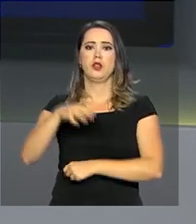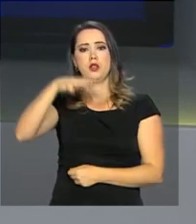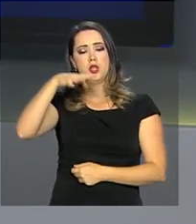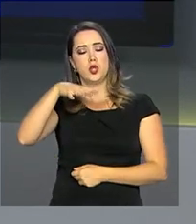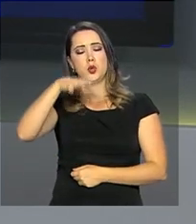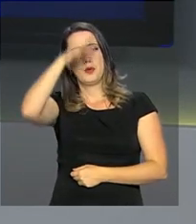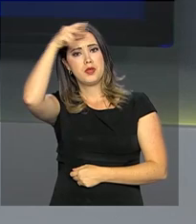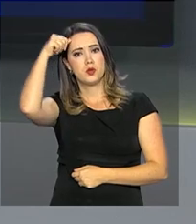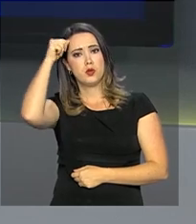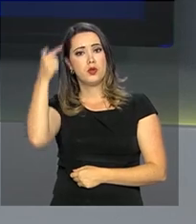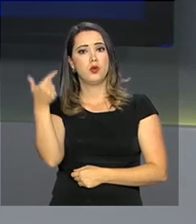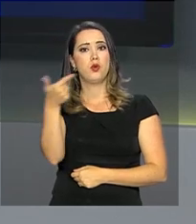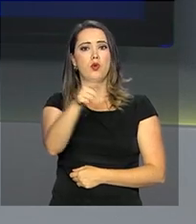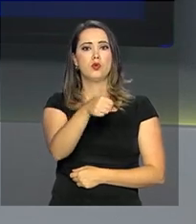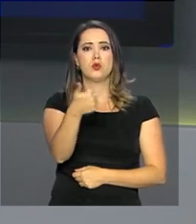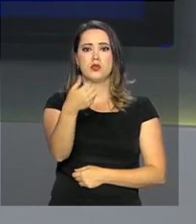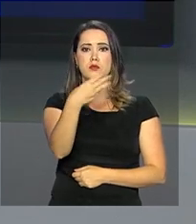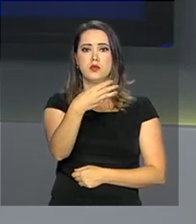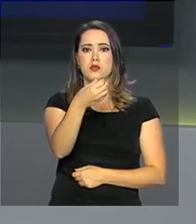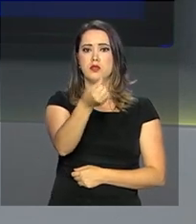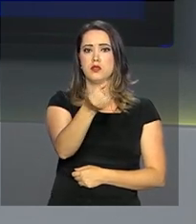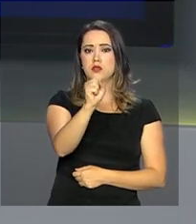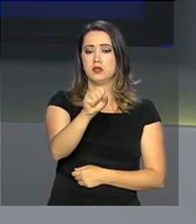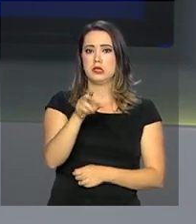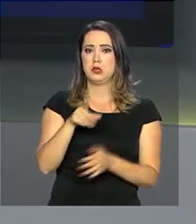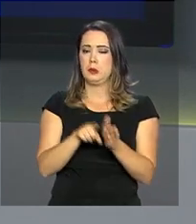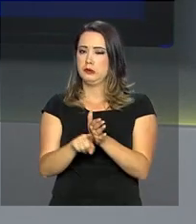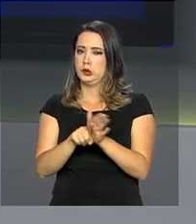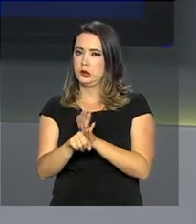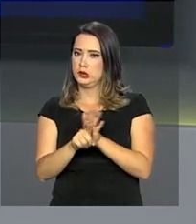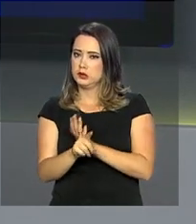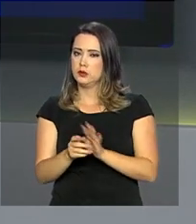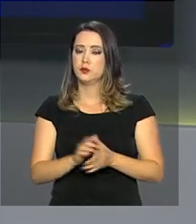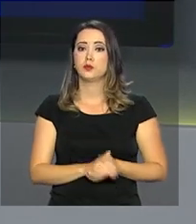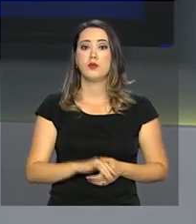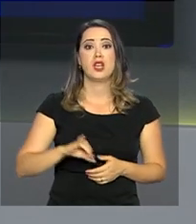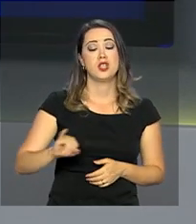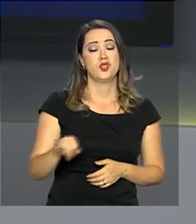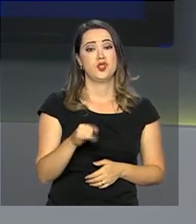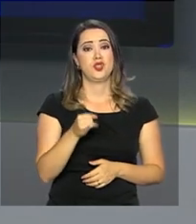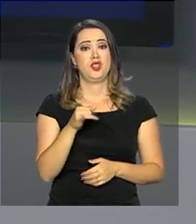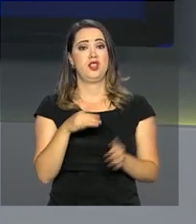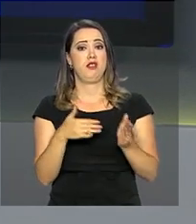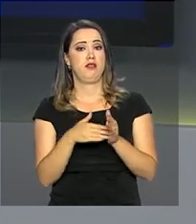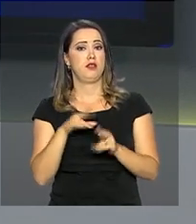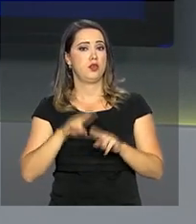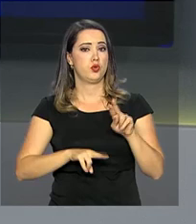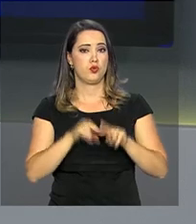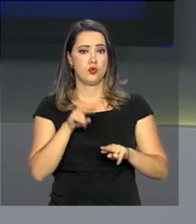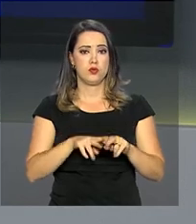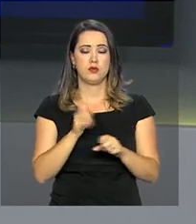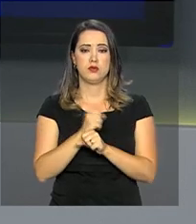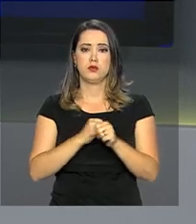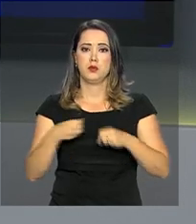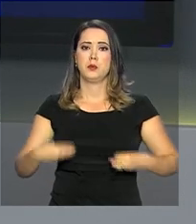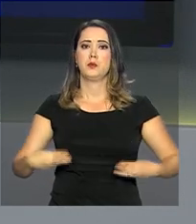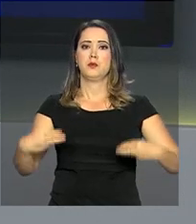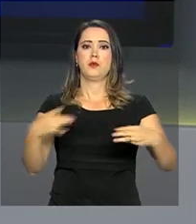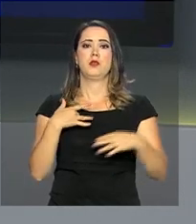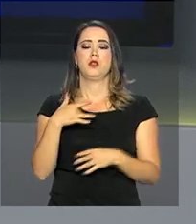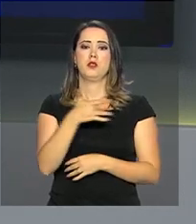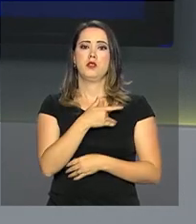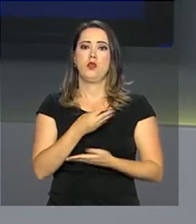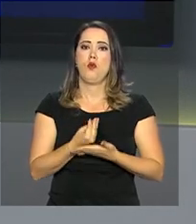outros mil trezentos e sessenta e oito permanecem em investigação de janeiro a junho deste ano o ministério da saúde encaminhou aos